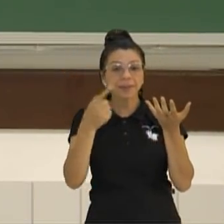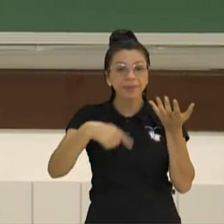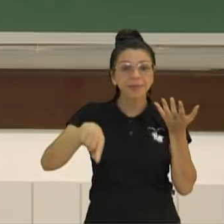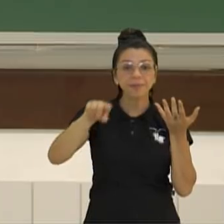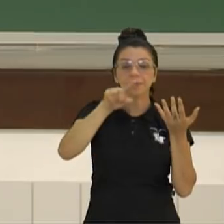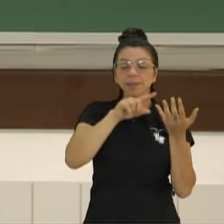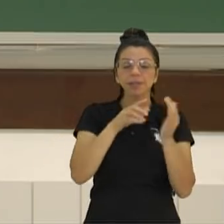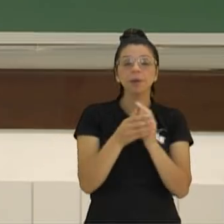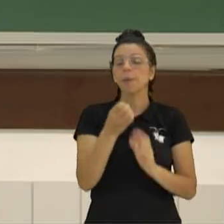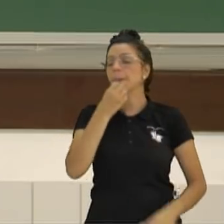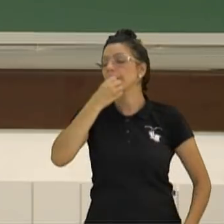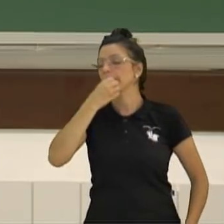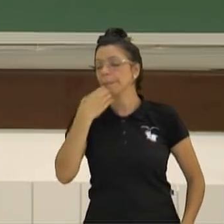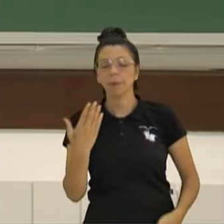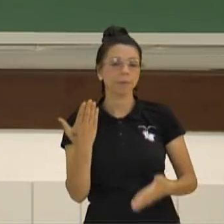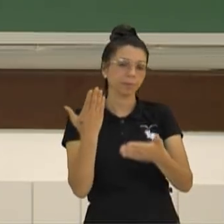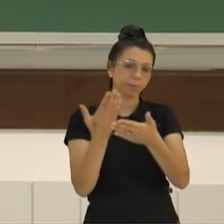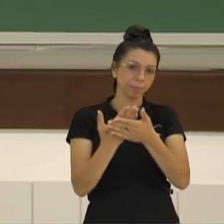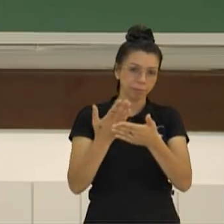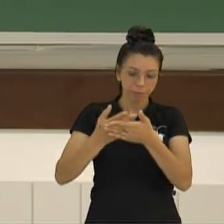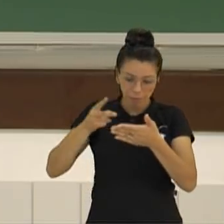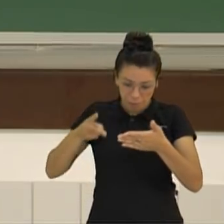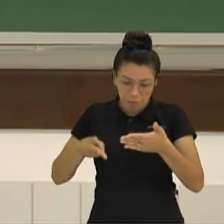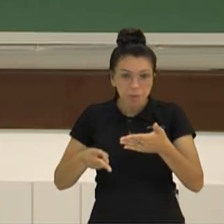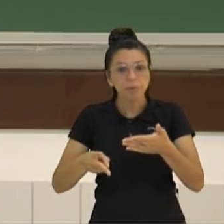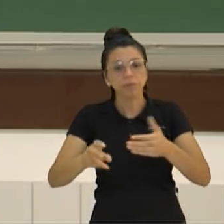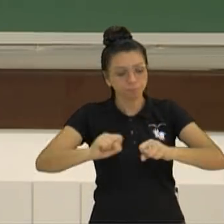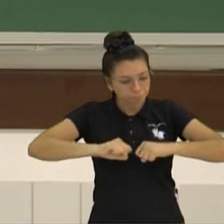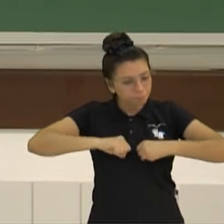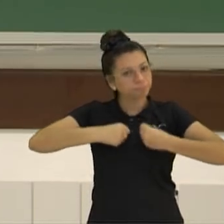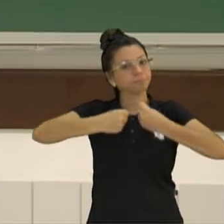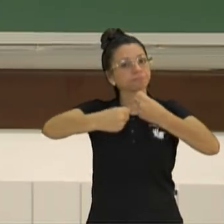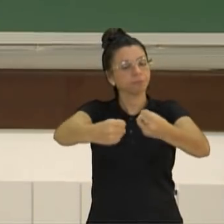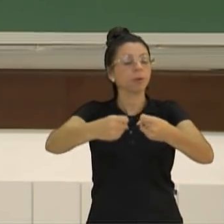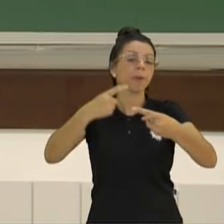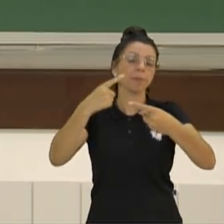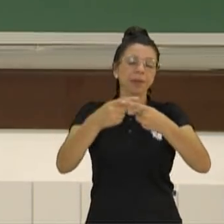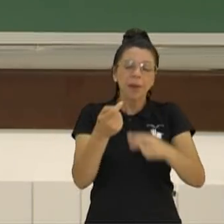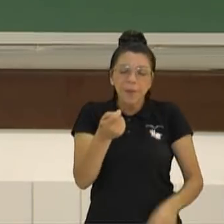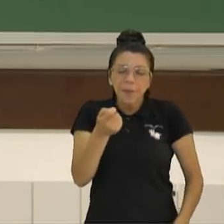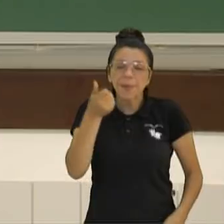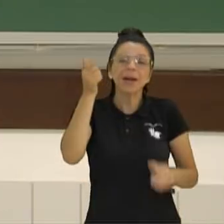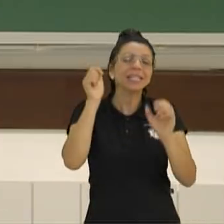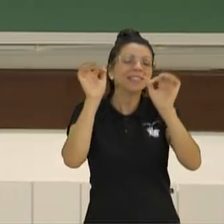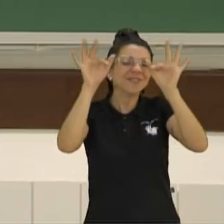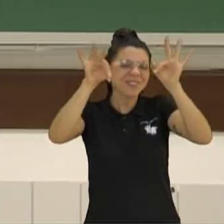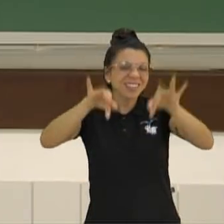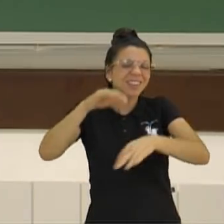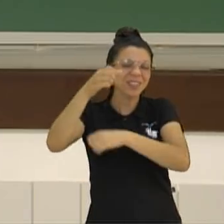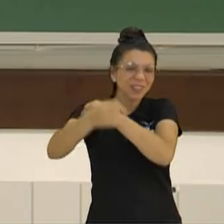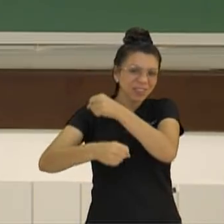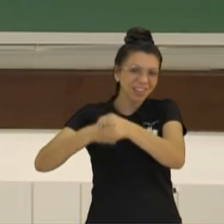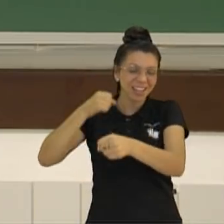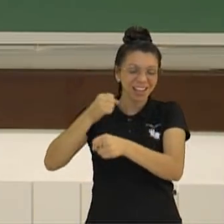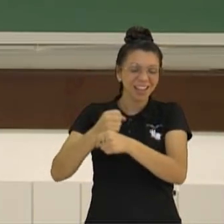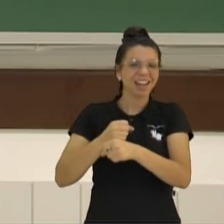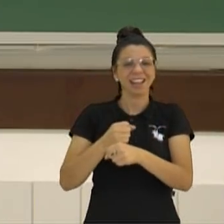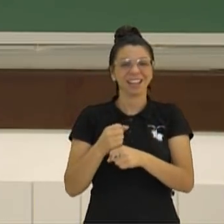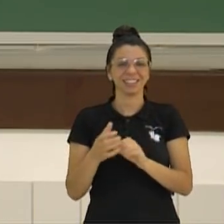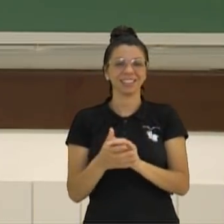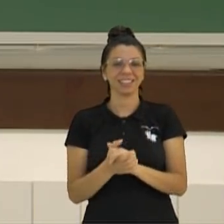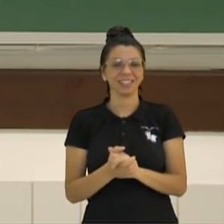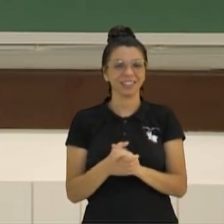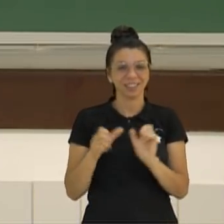todas, né, bons estudos, continue se esforçando, porque está acabando o ano, né, e logo nós temos férias,